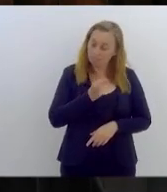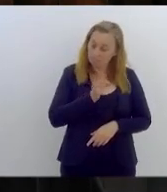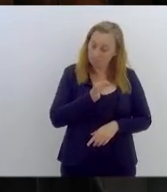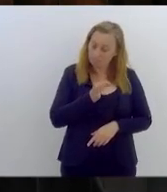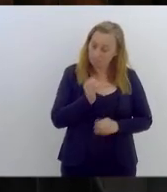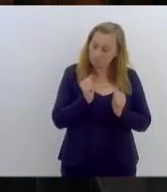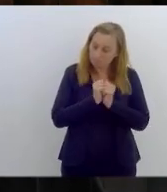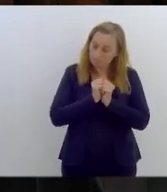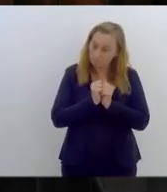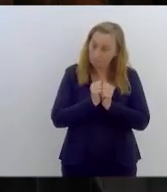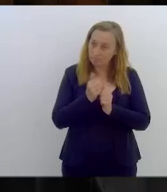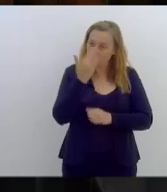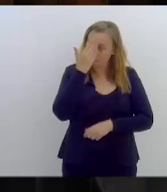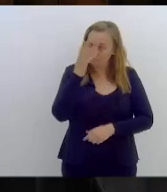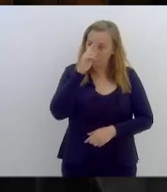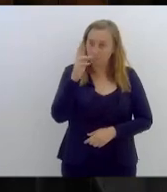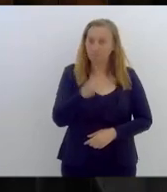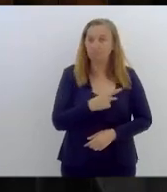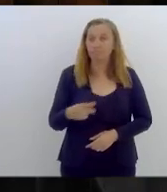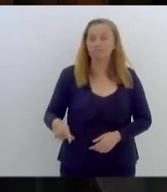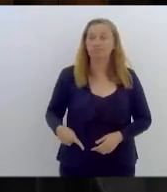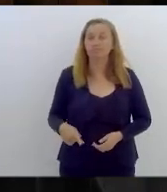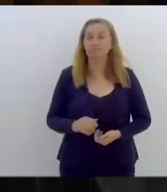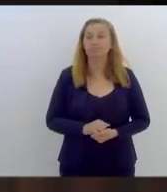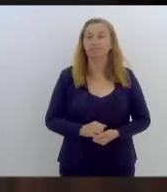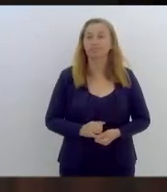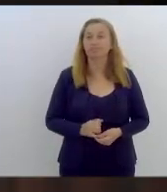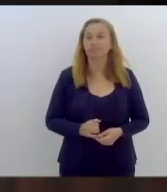estarei presente muito obrigado senhor